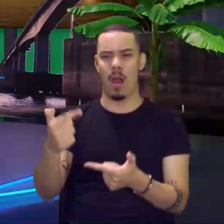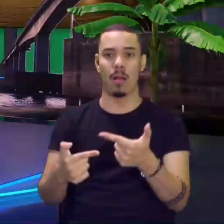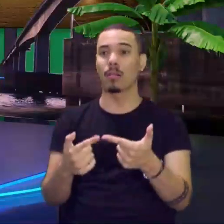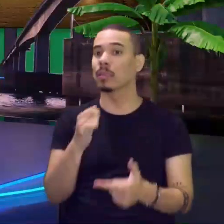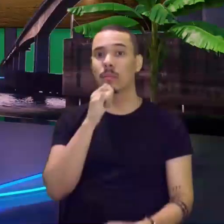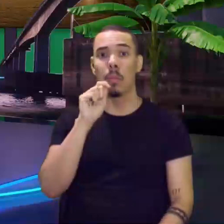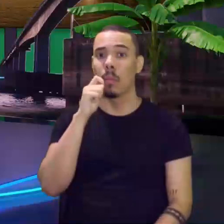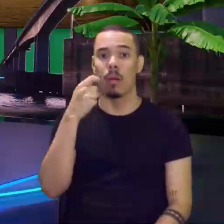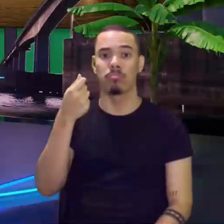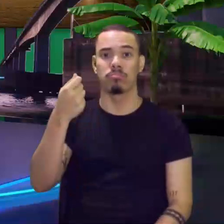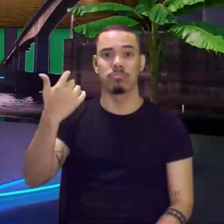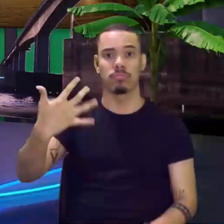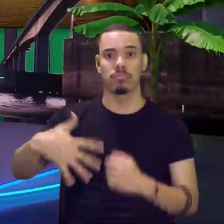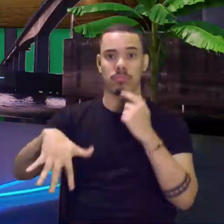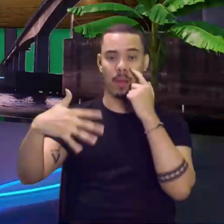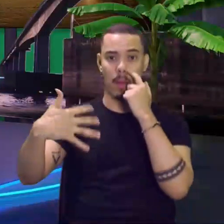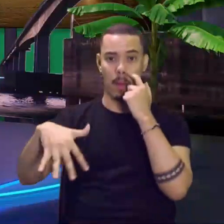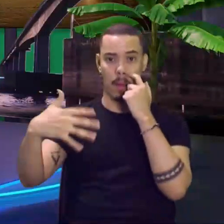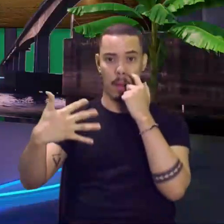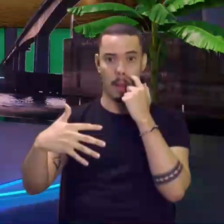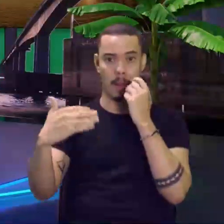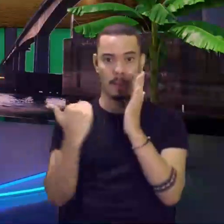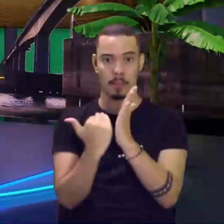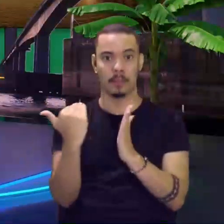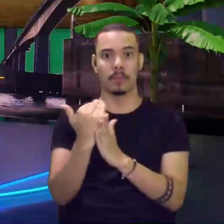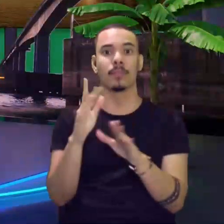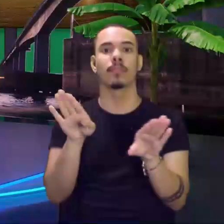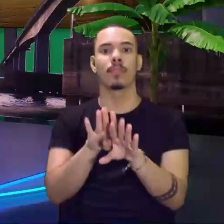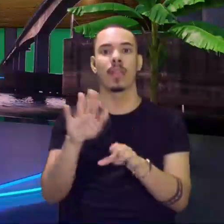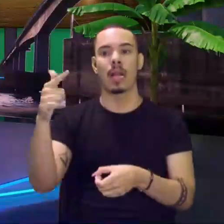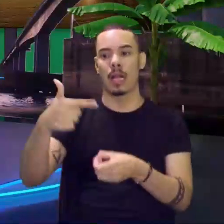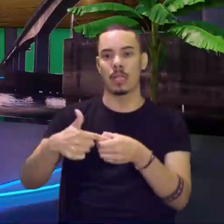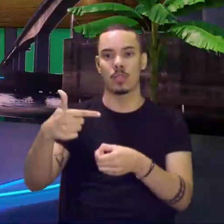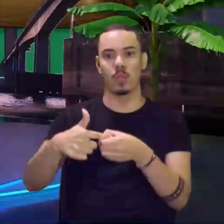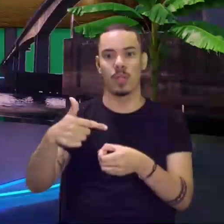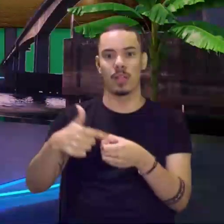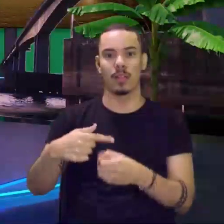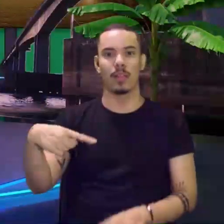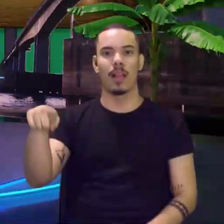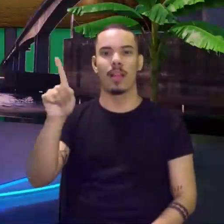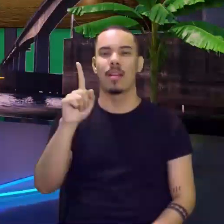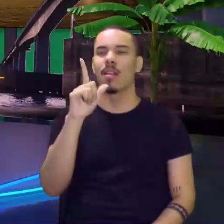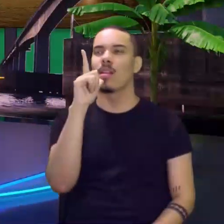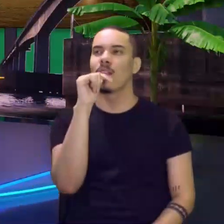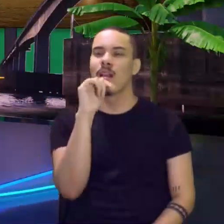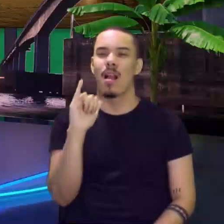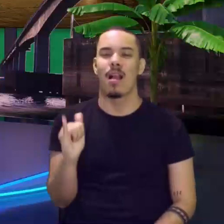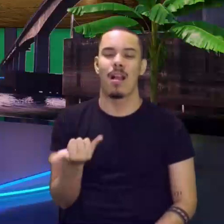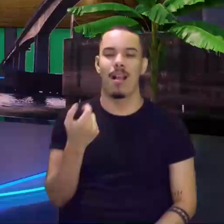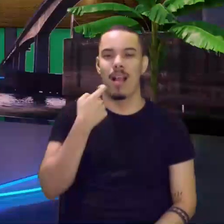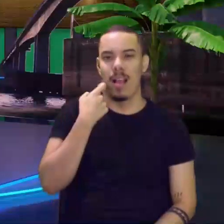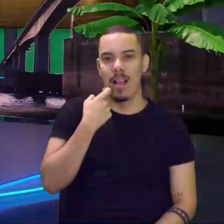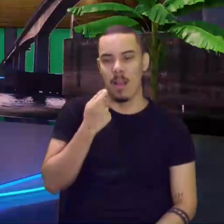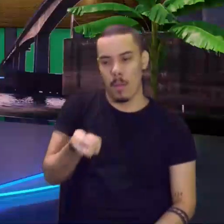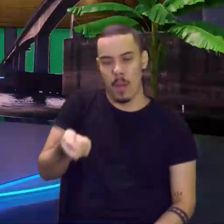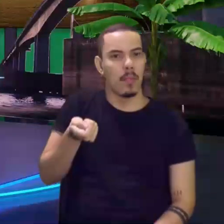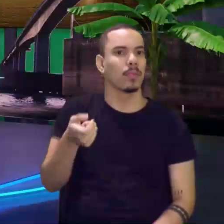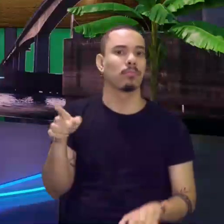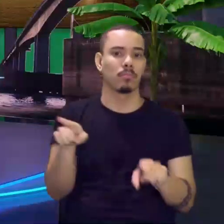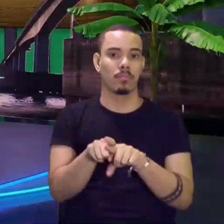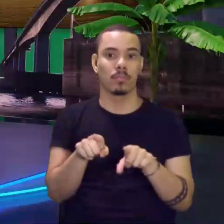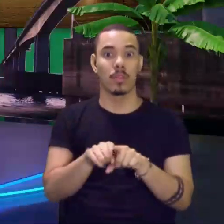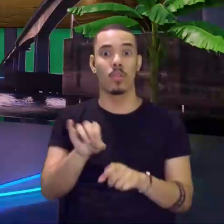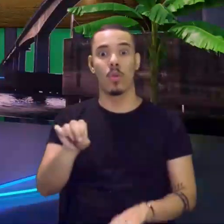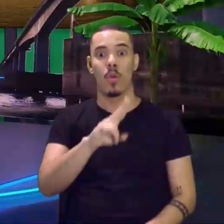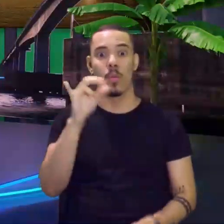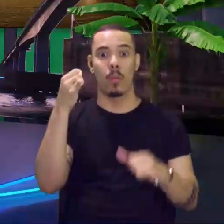pão, influenciou no gasolina para ir pescar lá naquele rio gostoso que tem, né? Ou por que não falar daquele